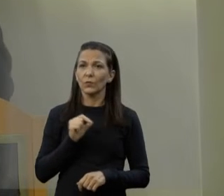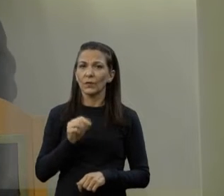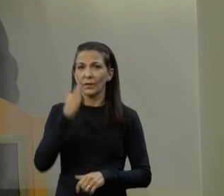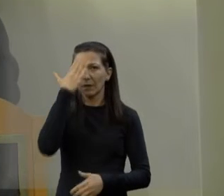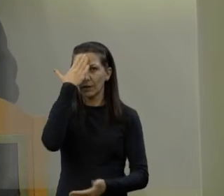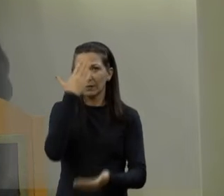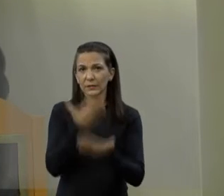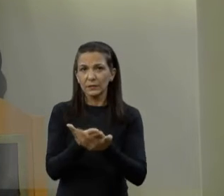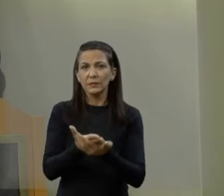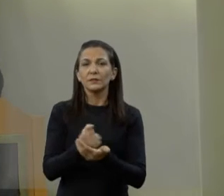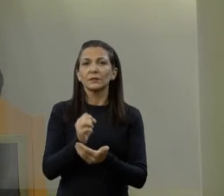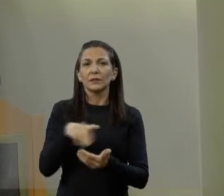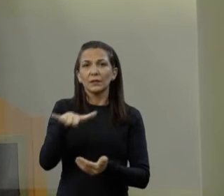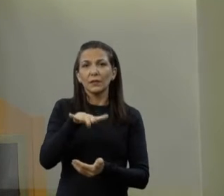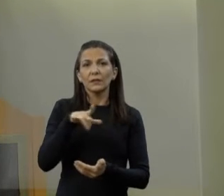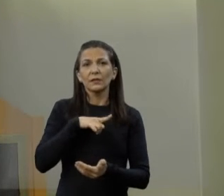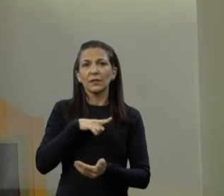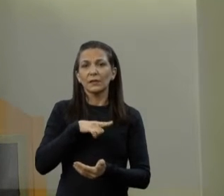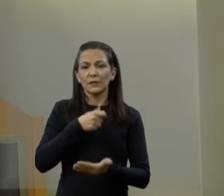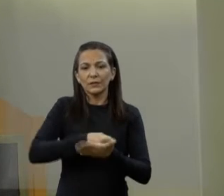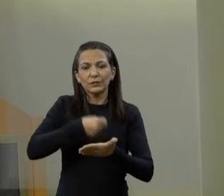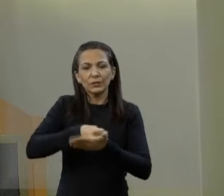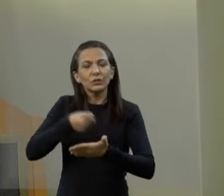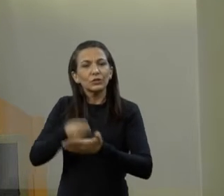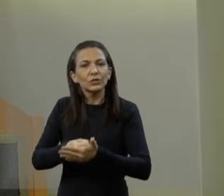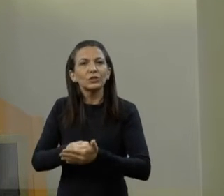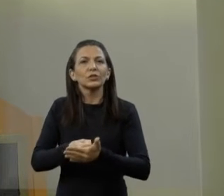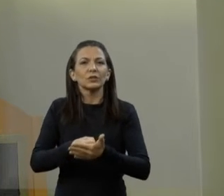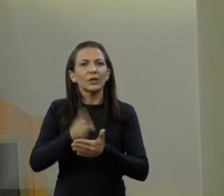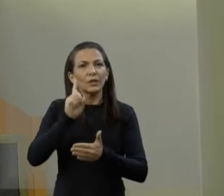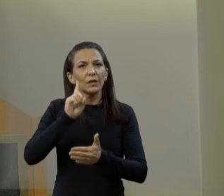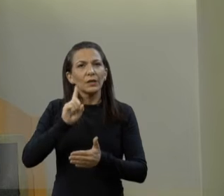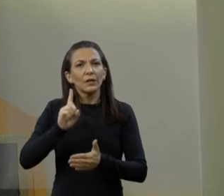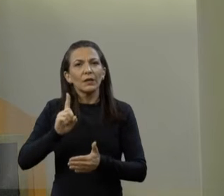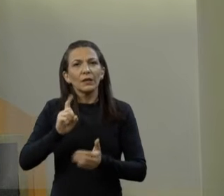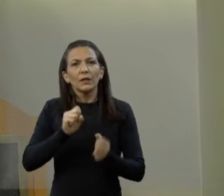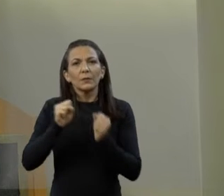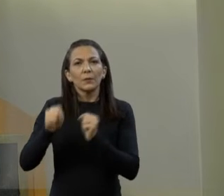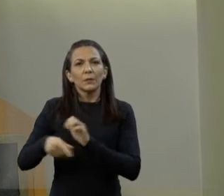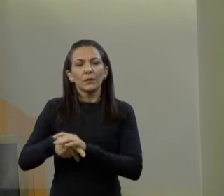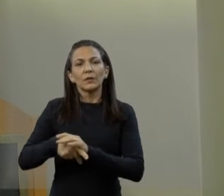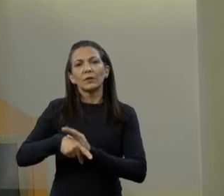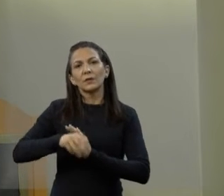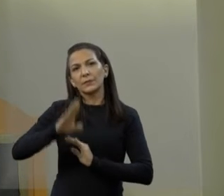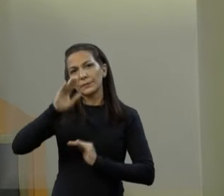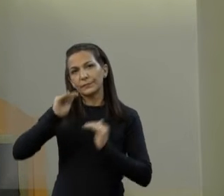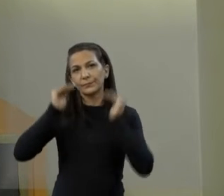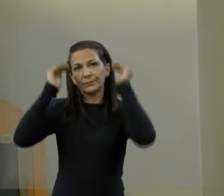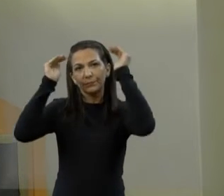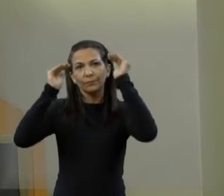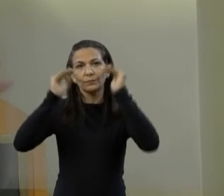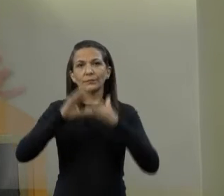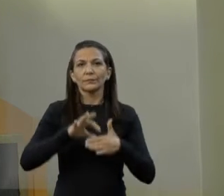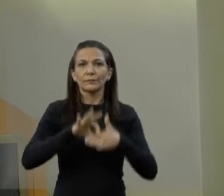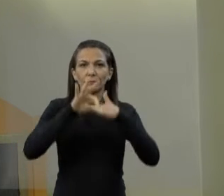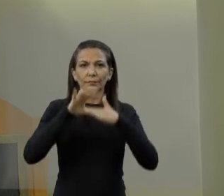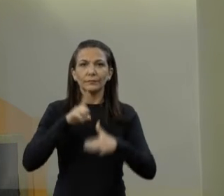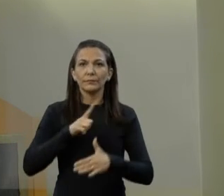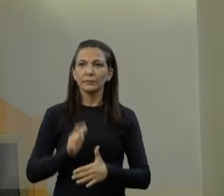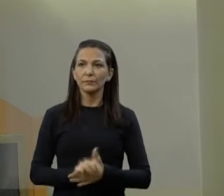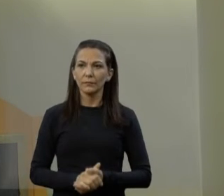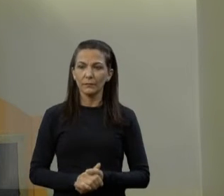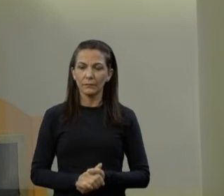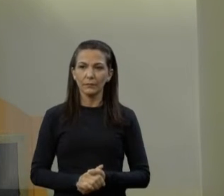nos dá direito de cobrar nossas autoridades maiores é isso que a gente vai continuar fazendo e eu